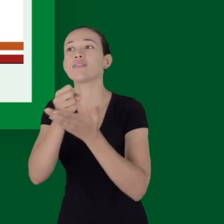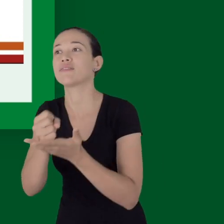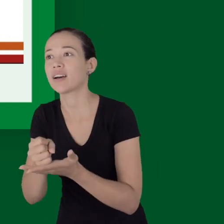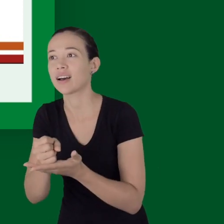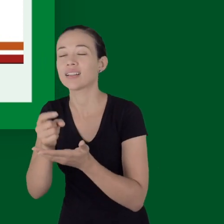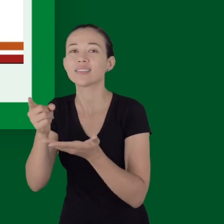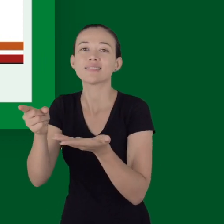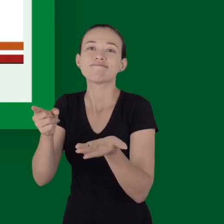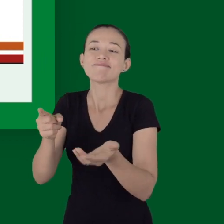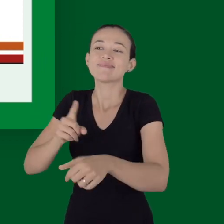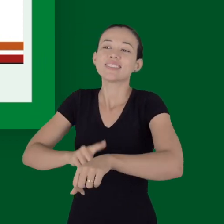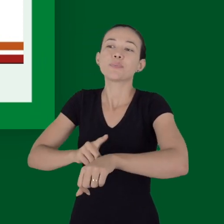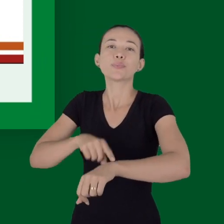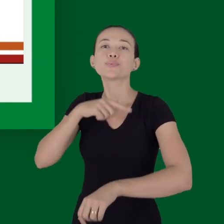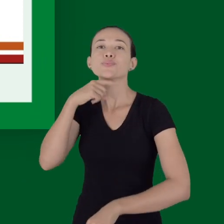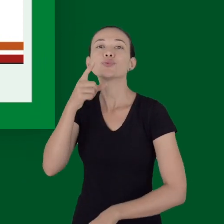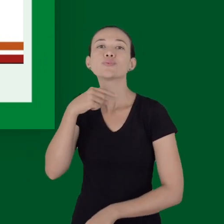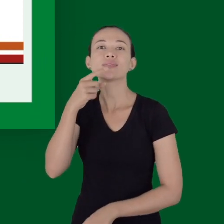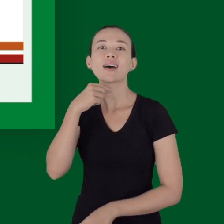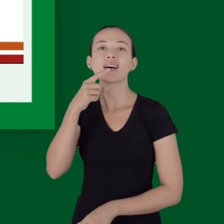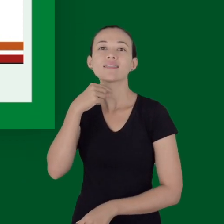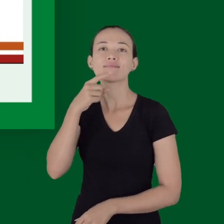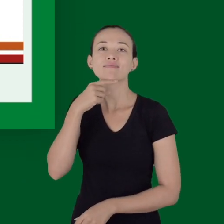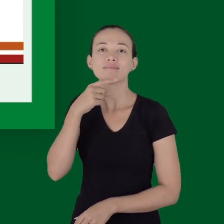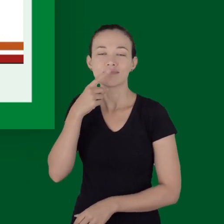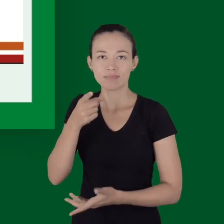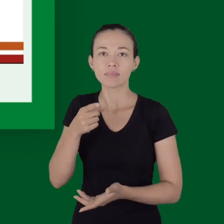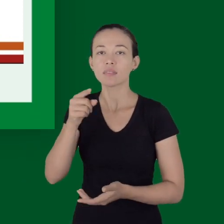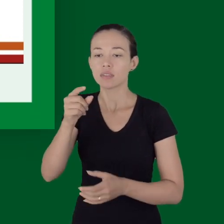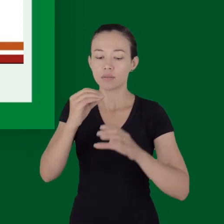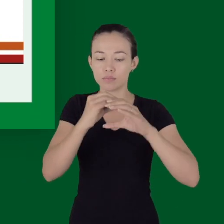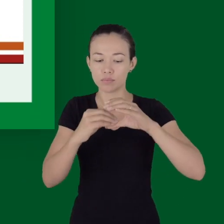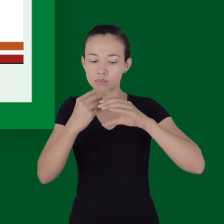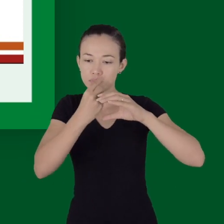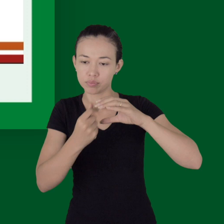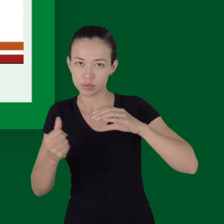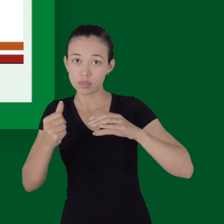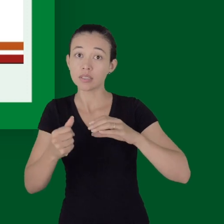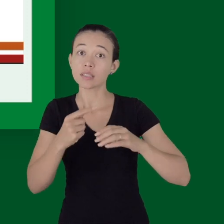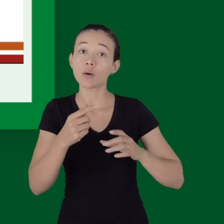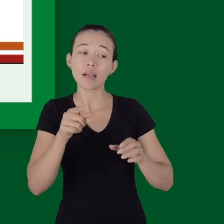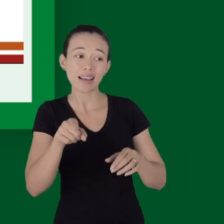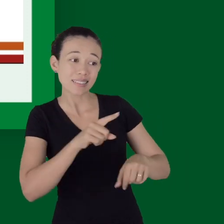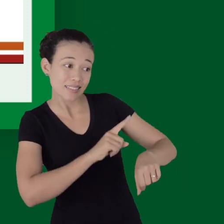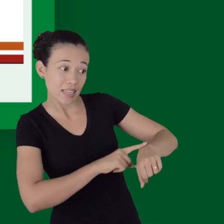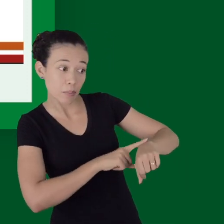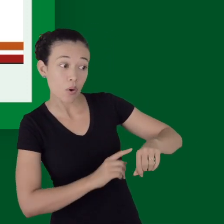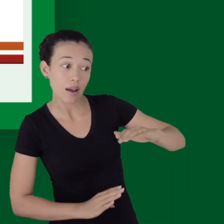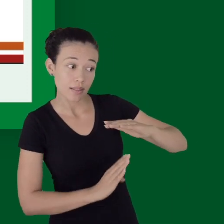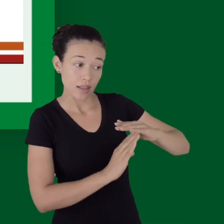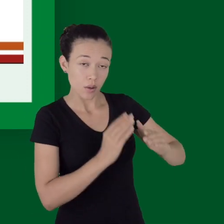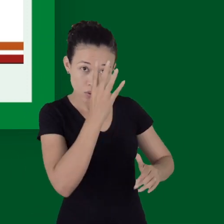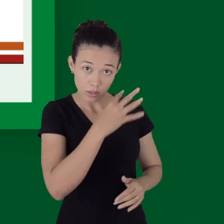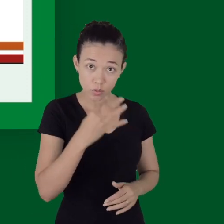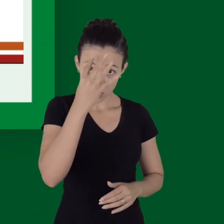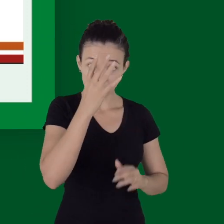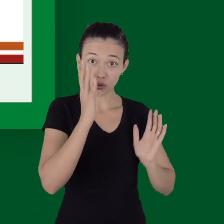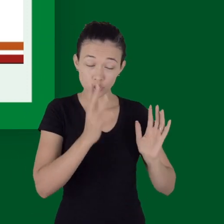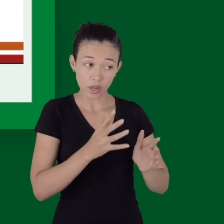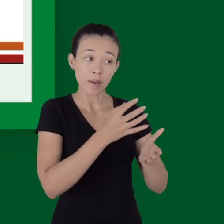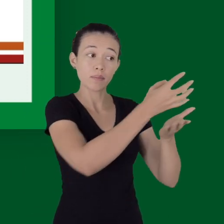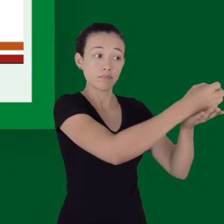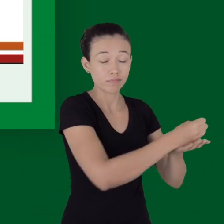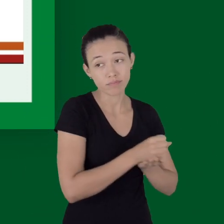considerar quando o centro de AVC tiver a mais de 1 hora. E se por acaso for um quadro que